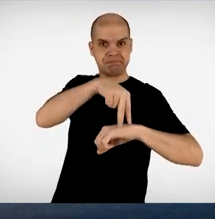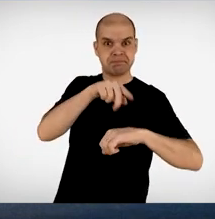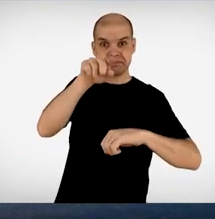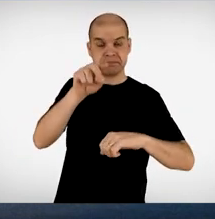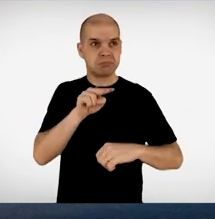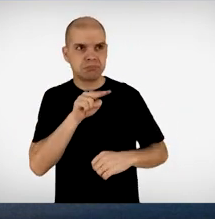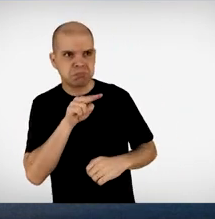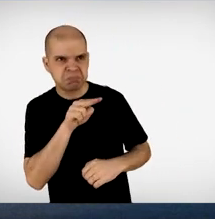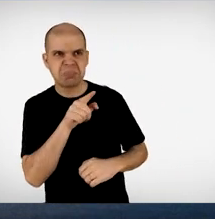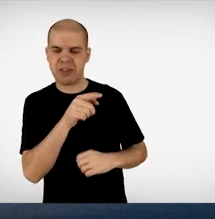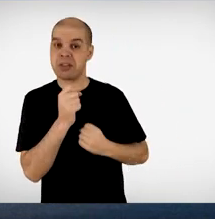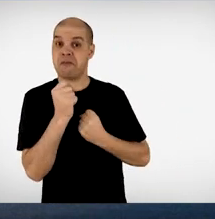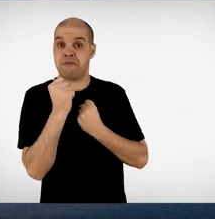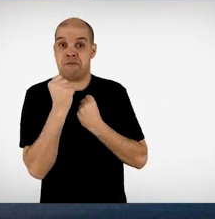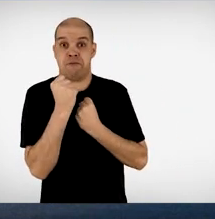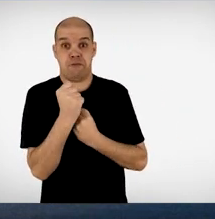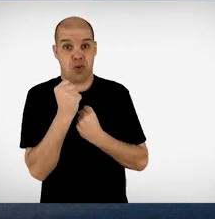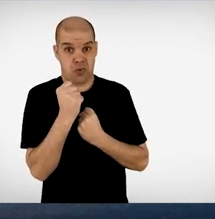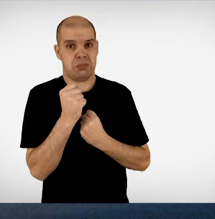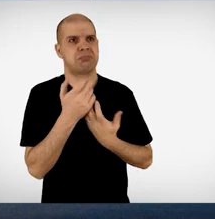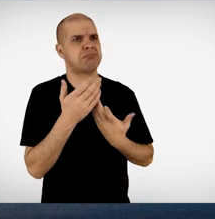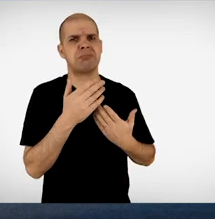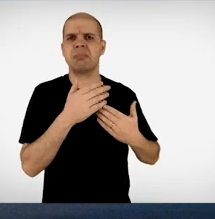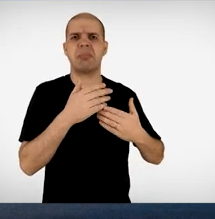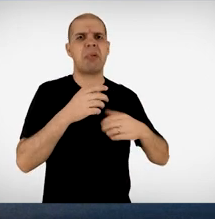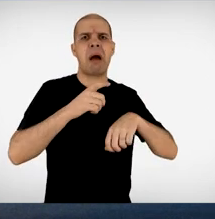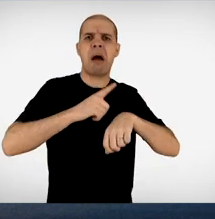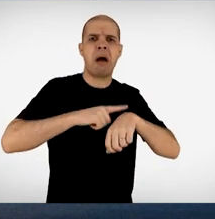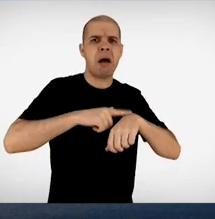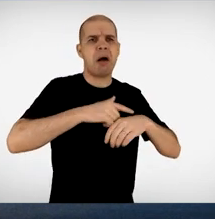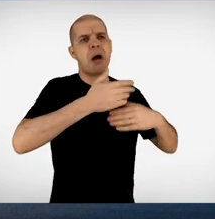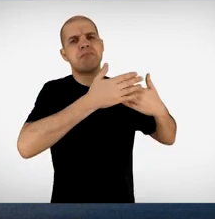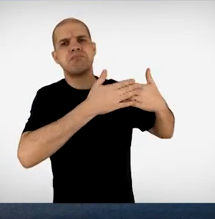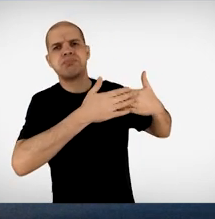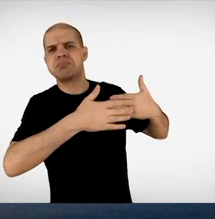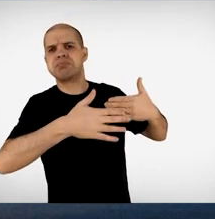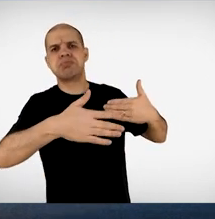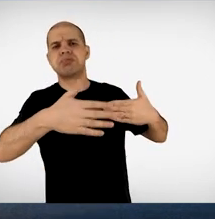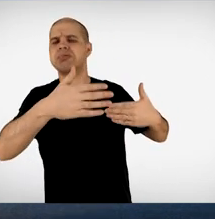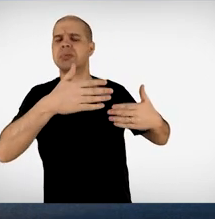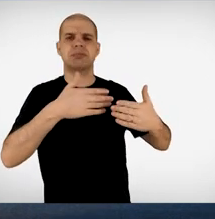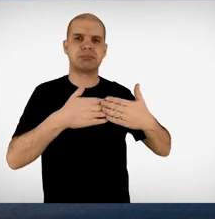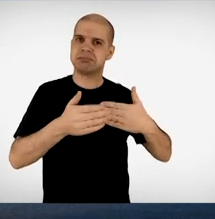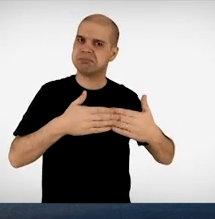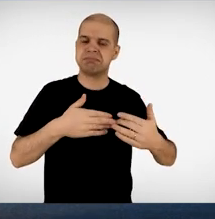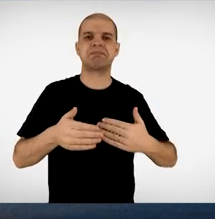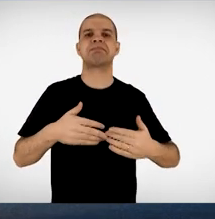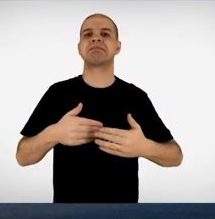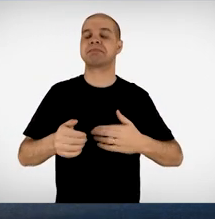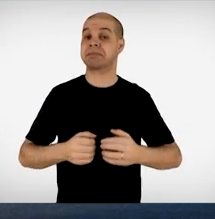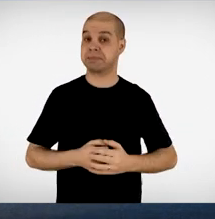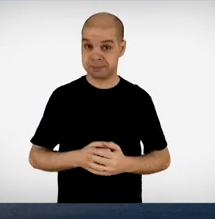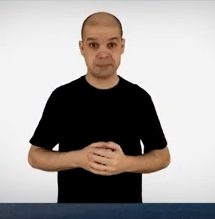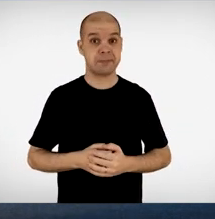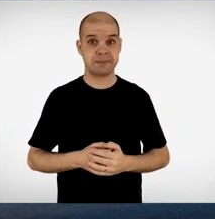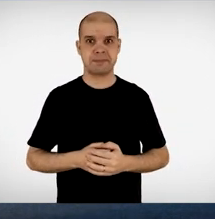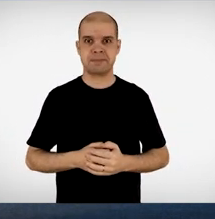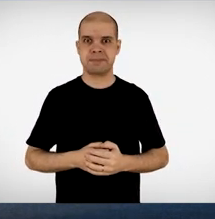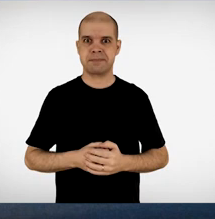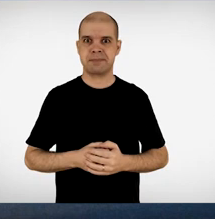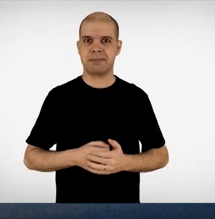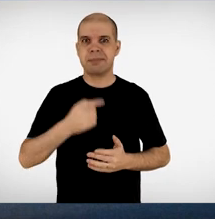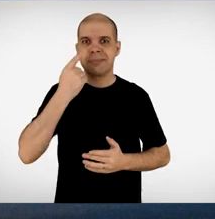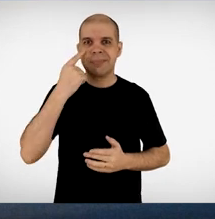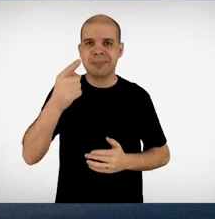filme é principalmente, se trata principalmente da passagem do tempo. O filme termina com a música Águas de